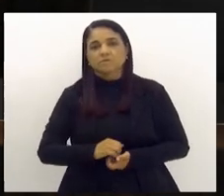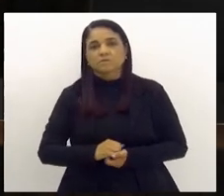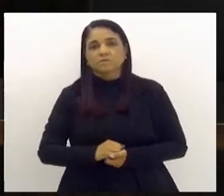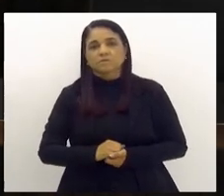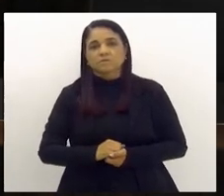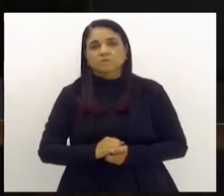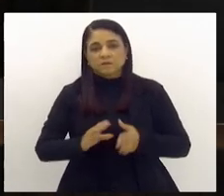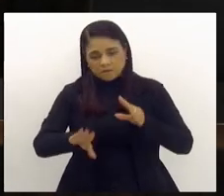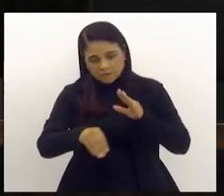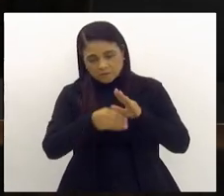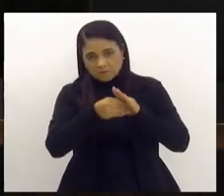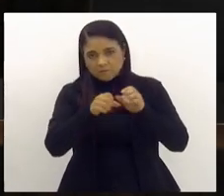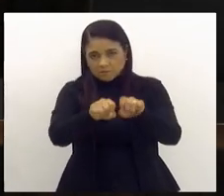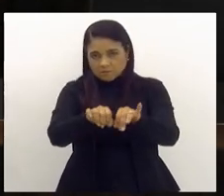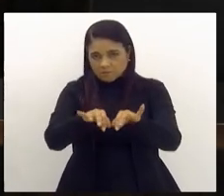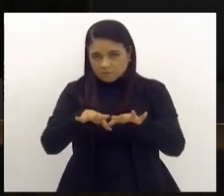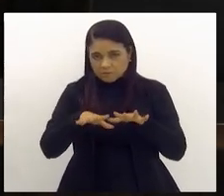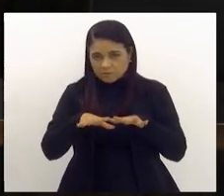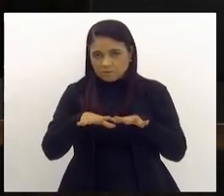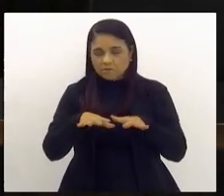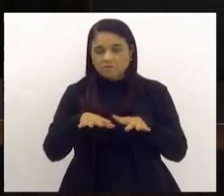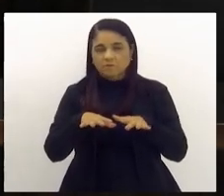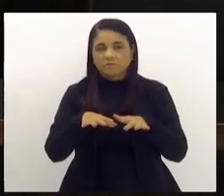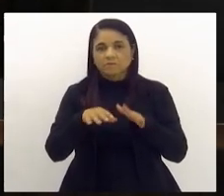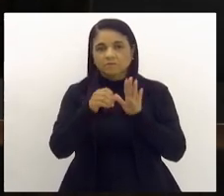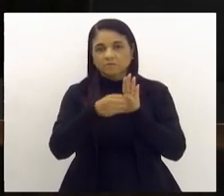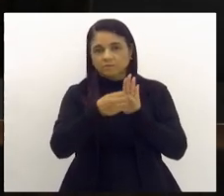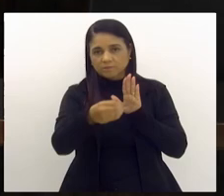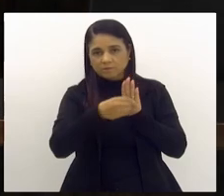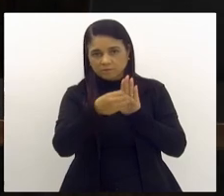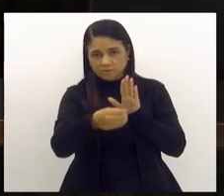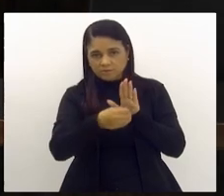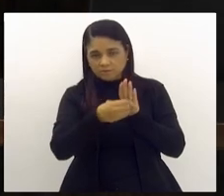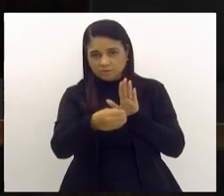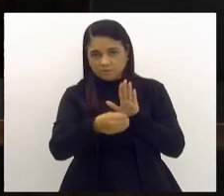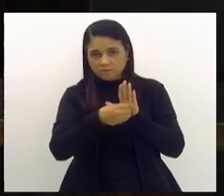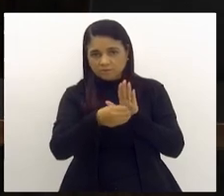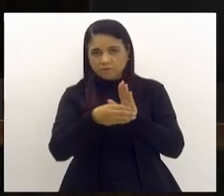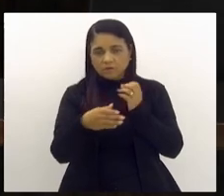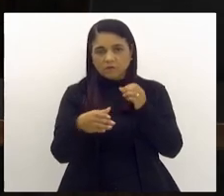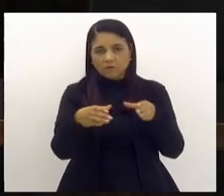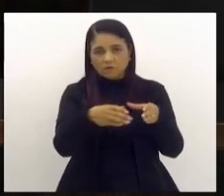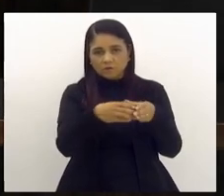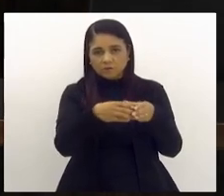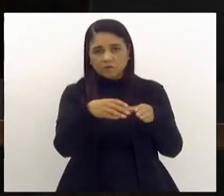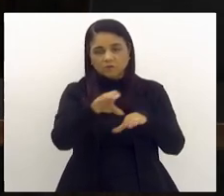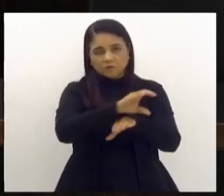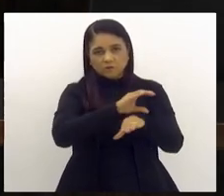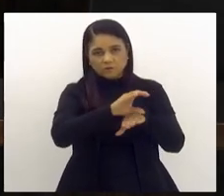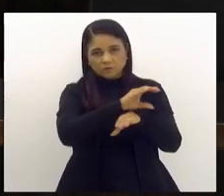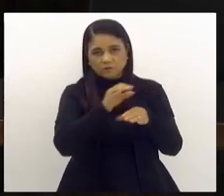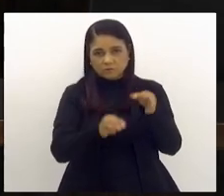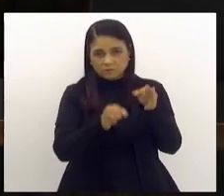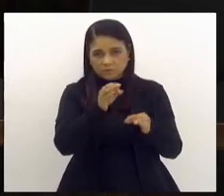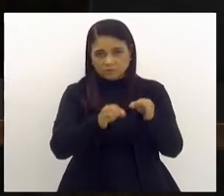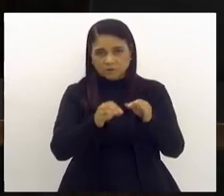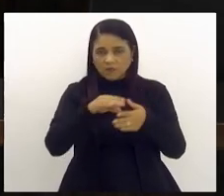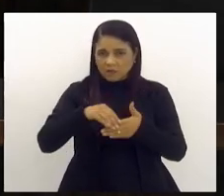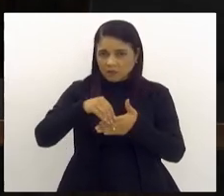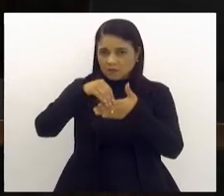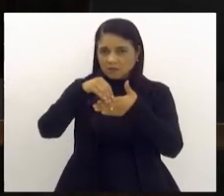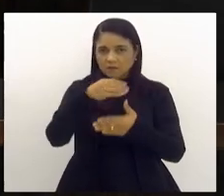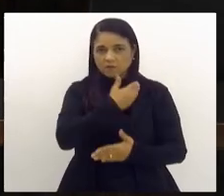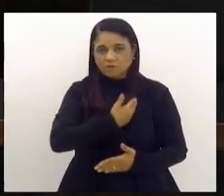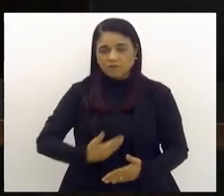Controle, às emendas de plenário. Para emitir parecer pela Comissão de Constituição e Justiça, nosso líder de